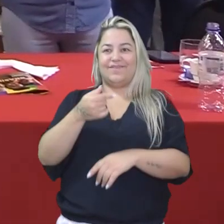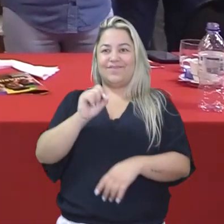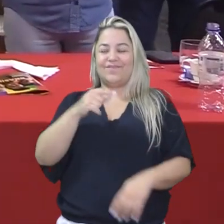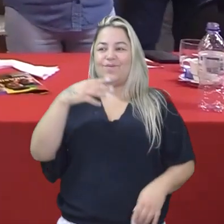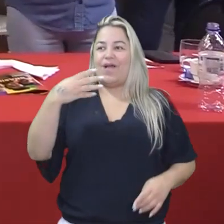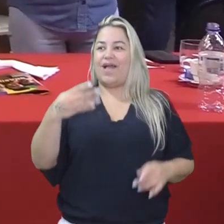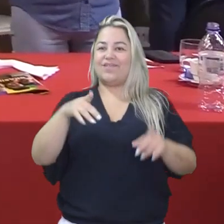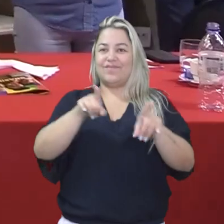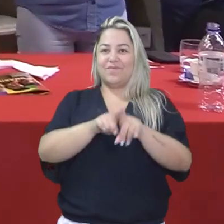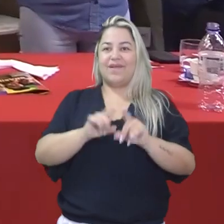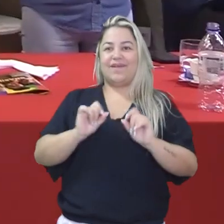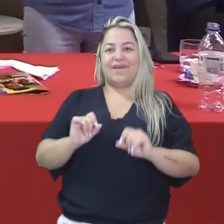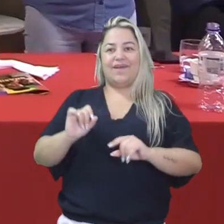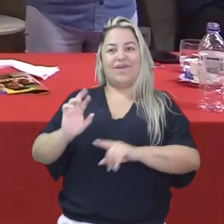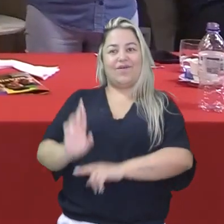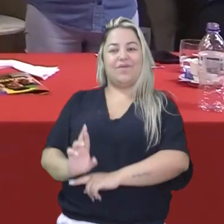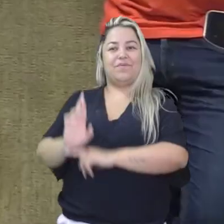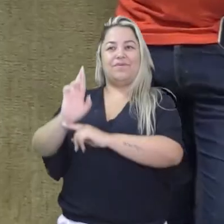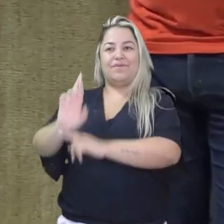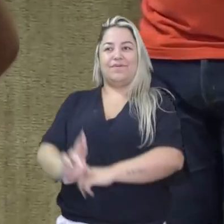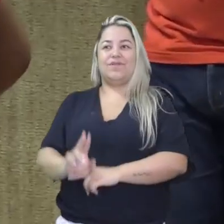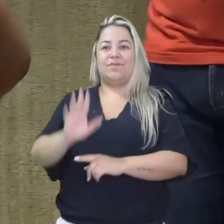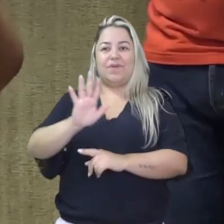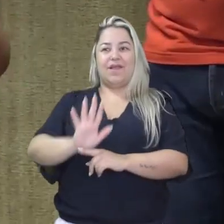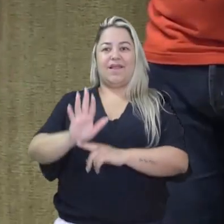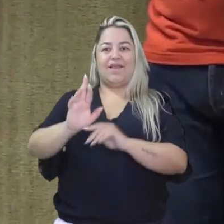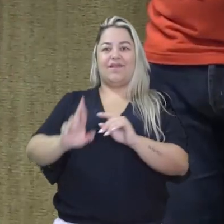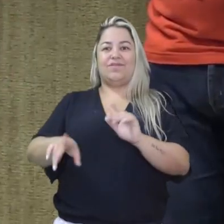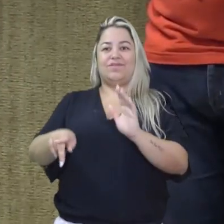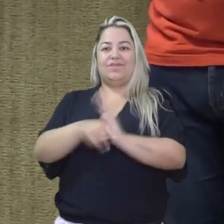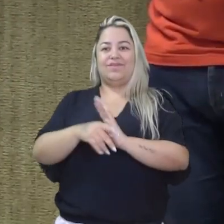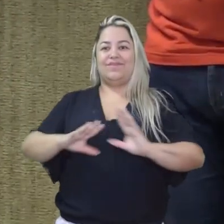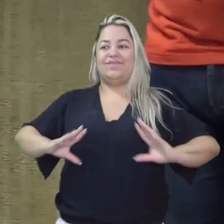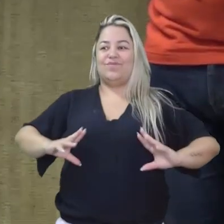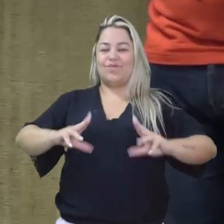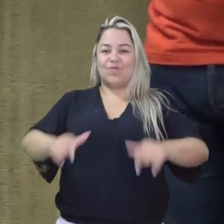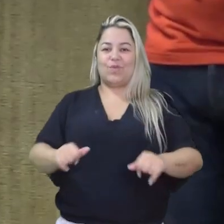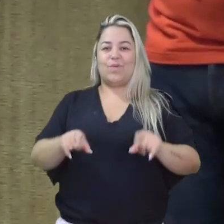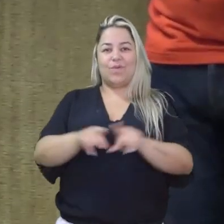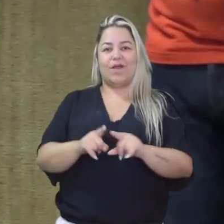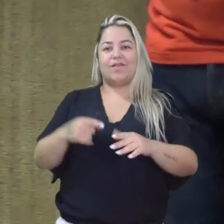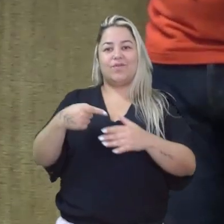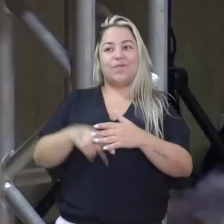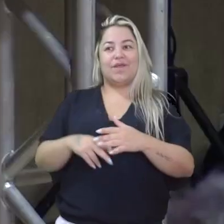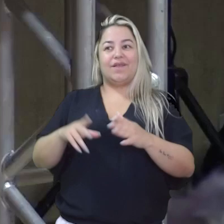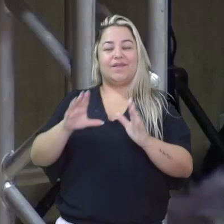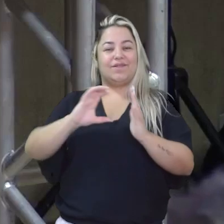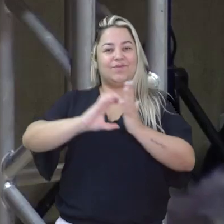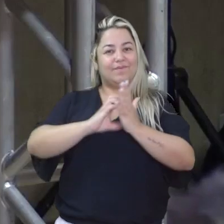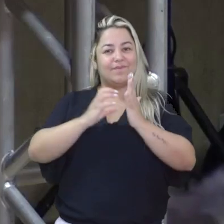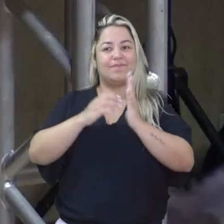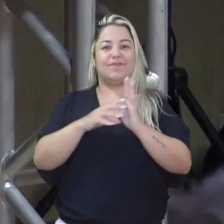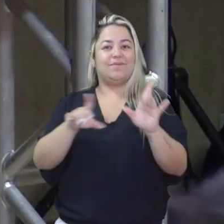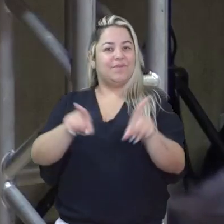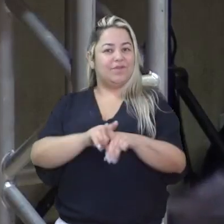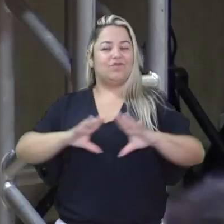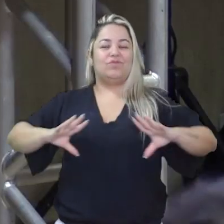2024, formado por dirigentes nacionais representativos de todas as tendências internas do partido e